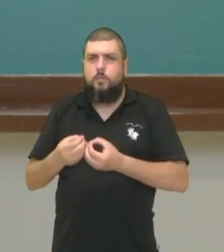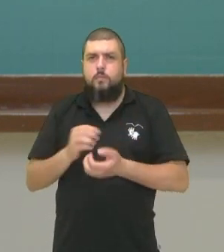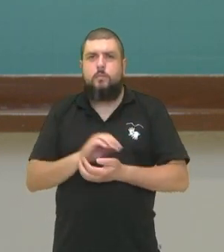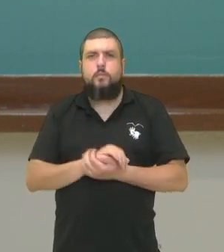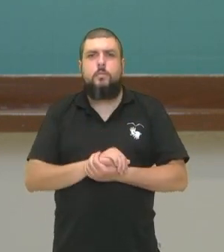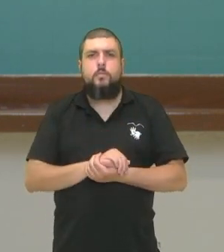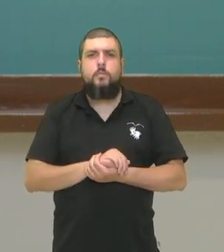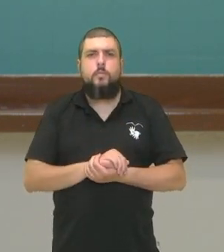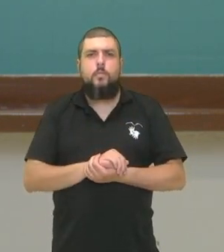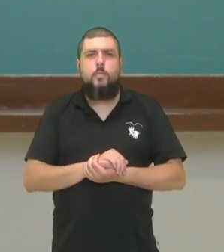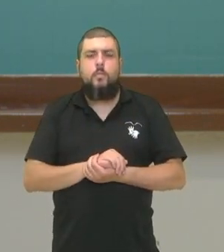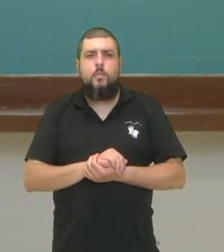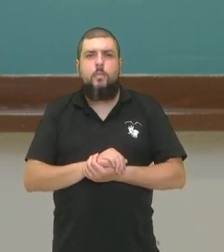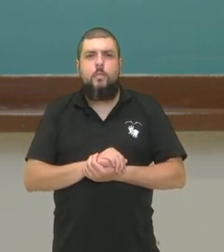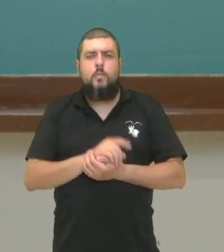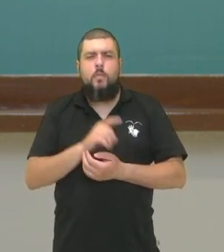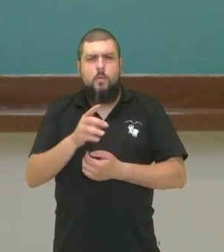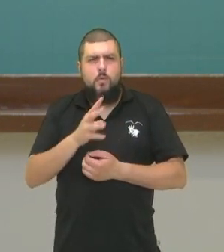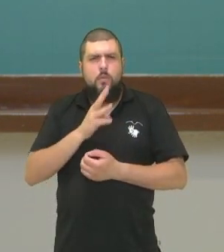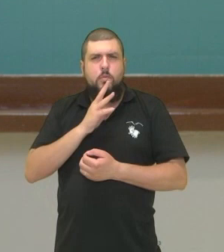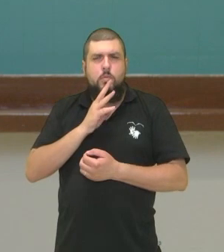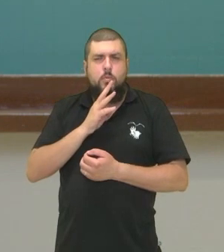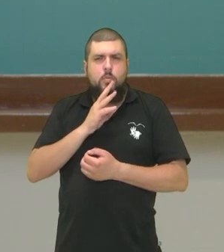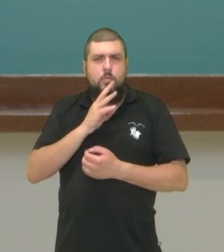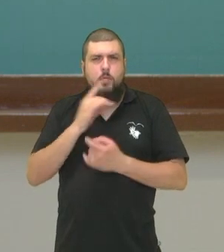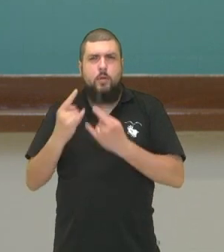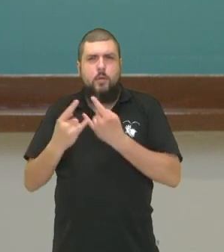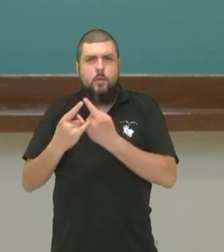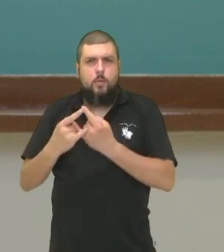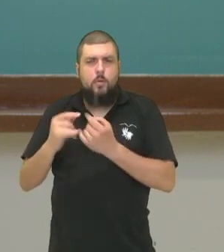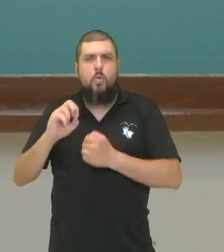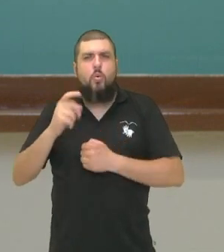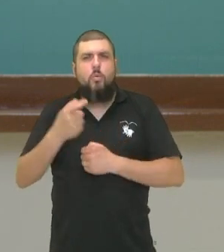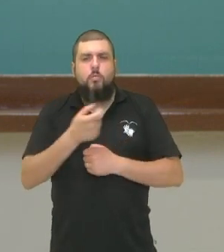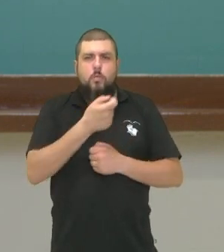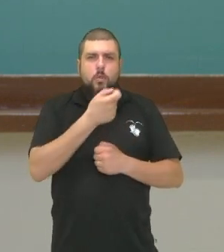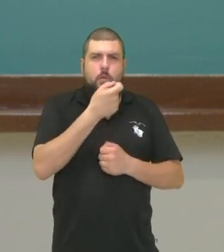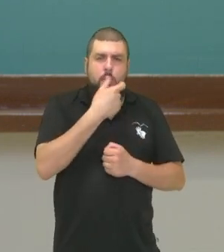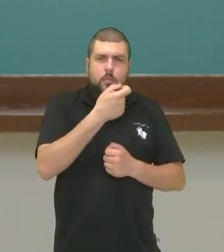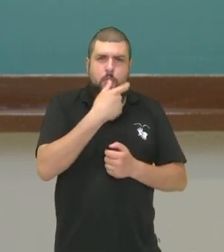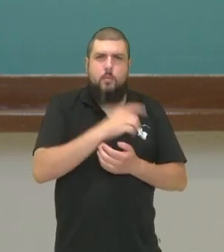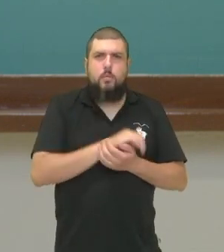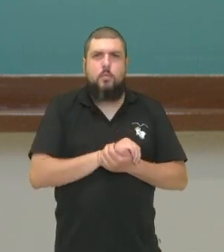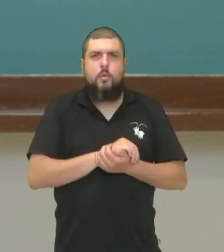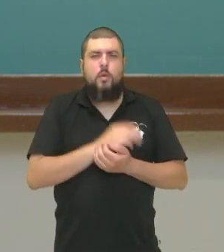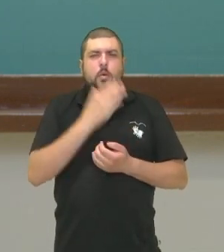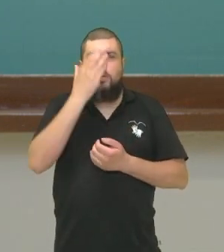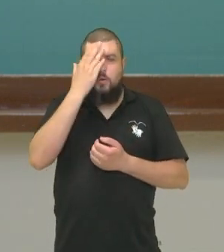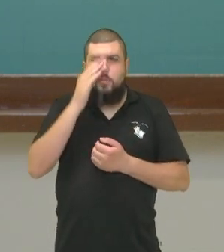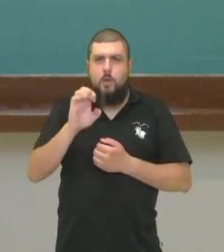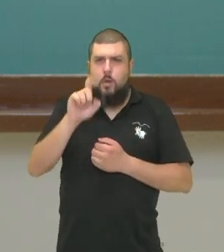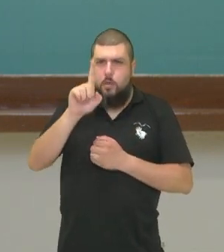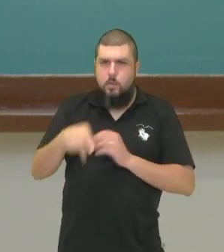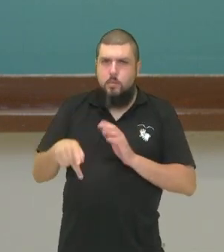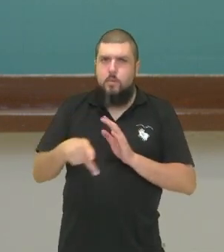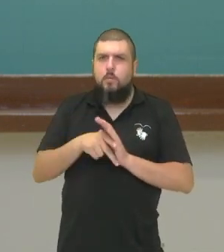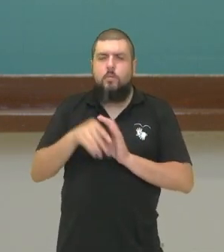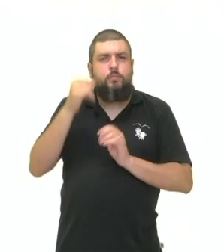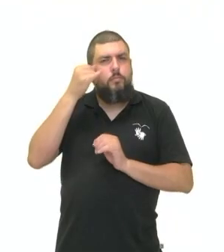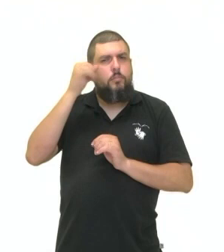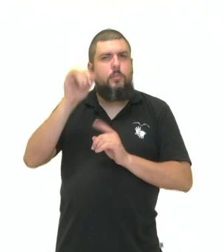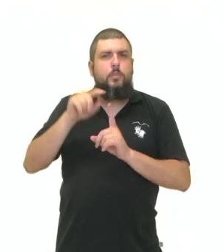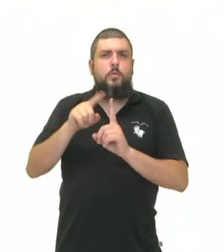Você já ouviu falar sobre camisinha ou pílula? Você sabia que eles são métodos anticoncepcionais? E